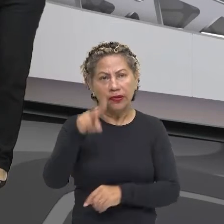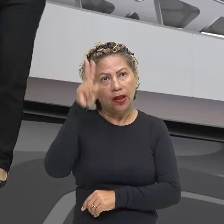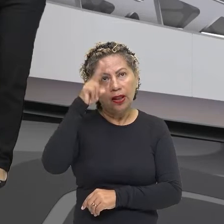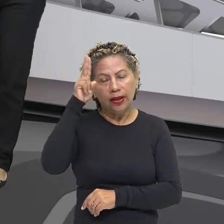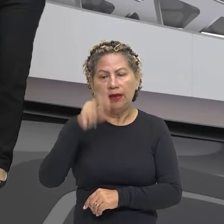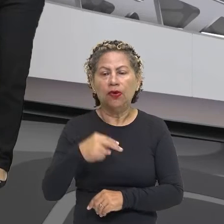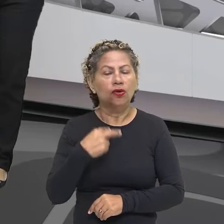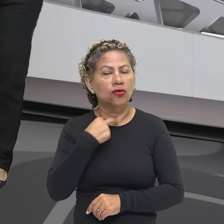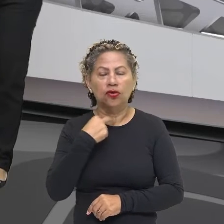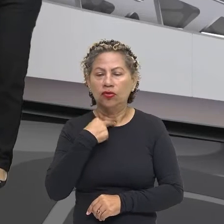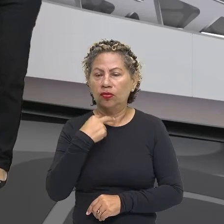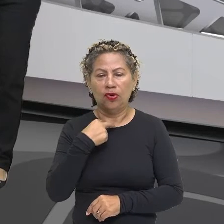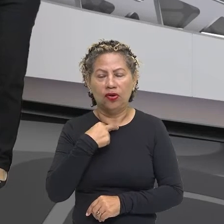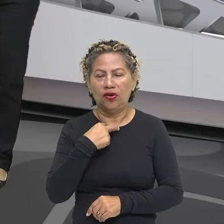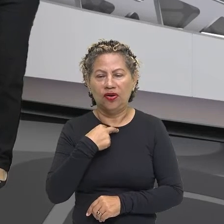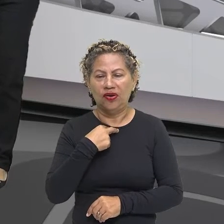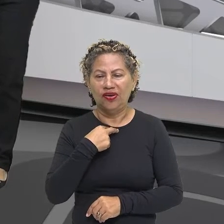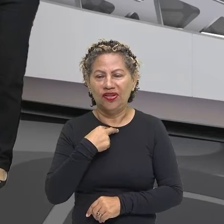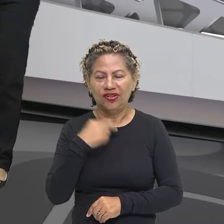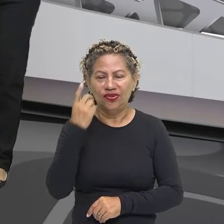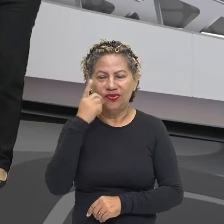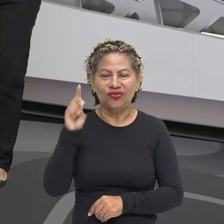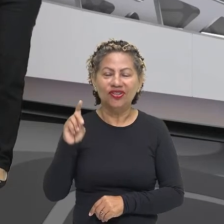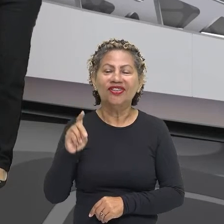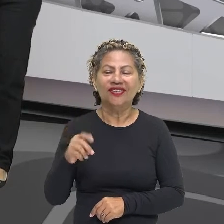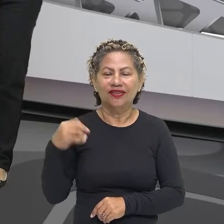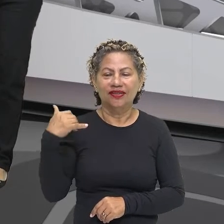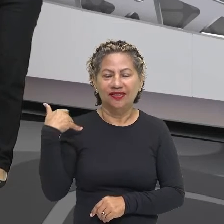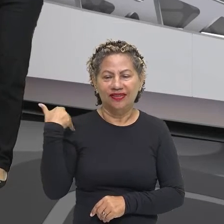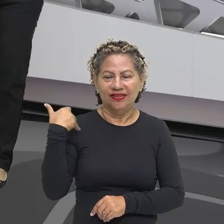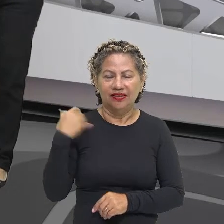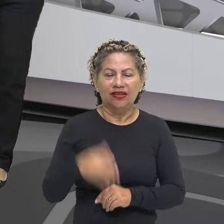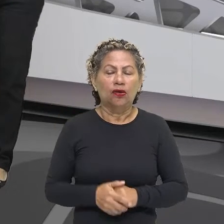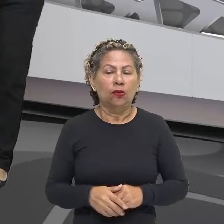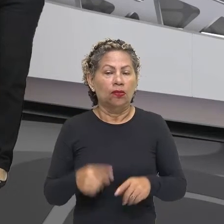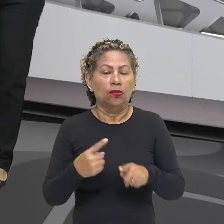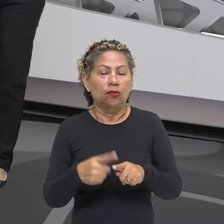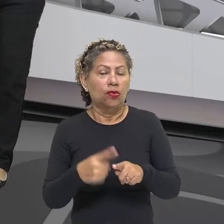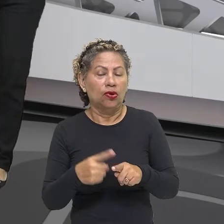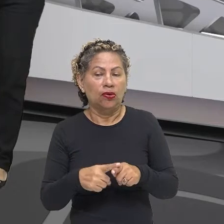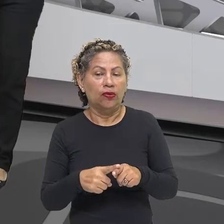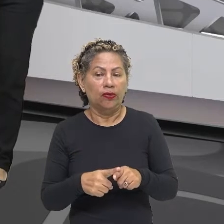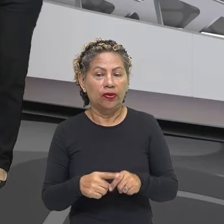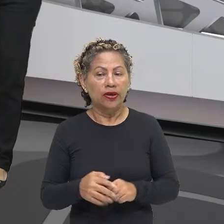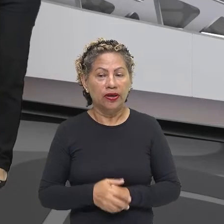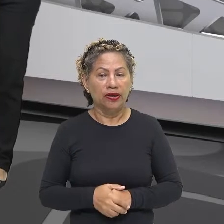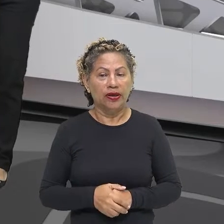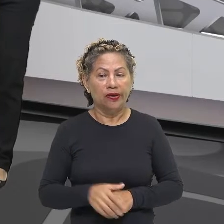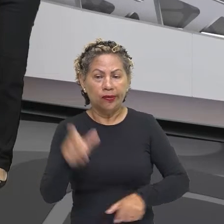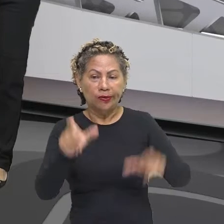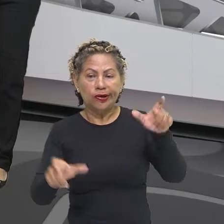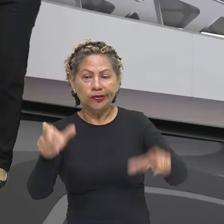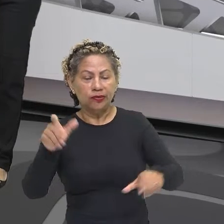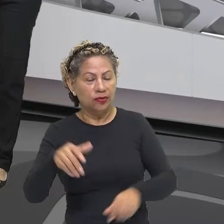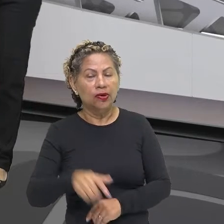Então, como que seria a senha? Nós explicamos, lembra que tem que ter letras,